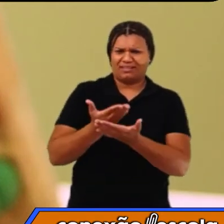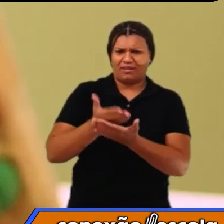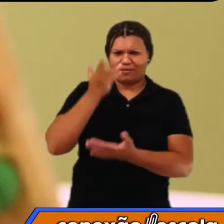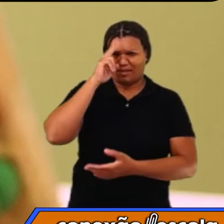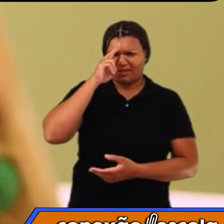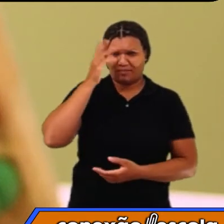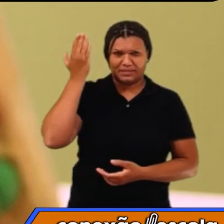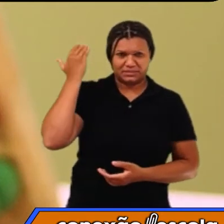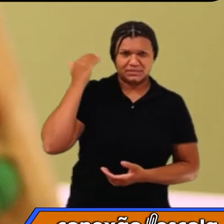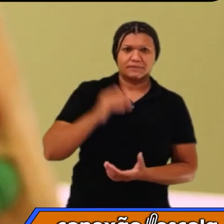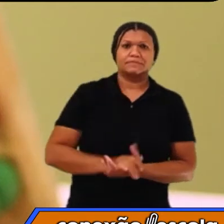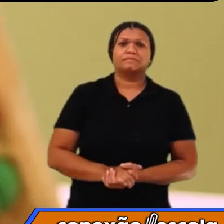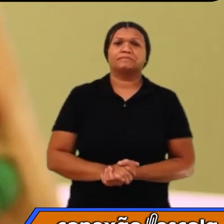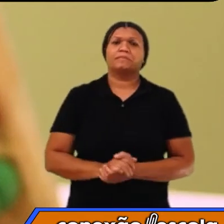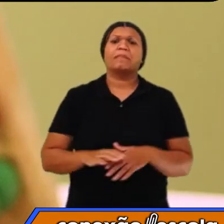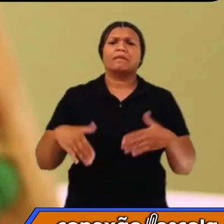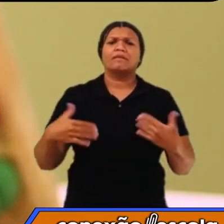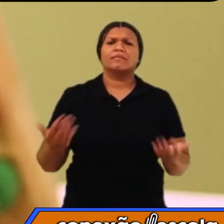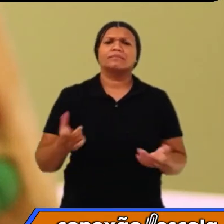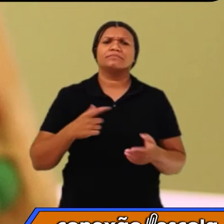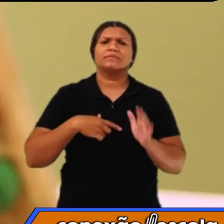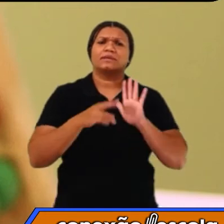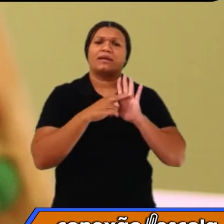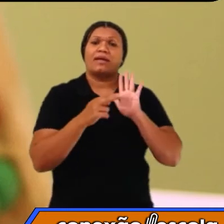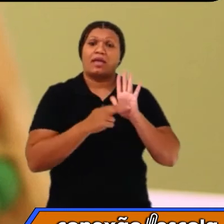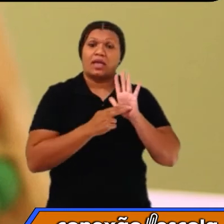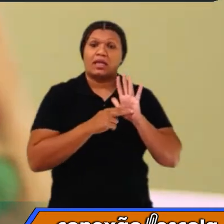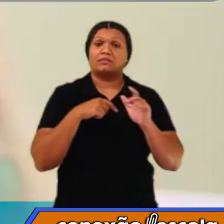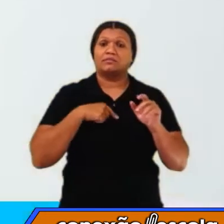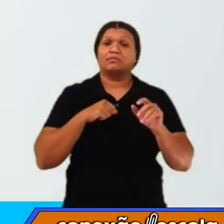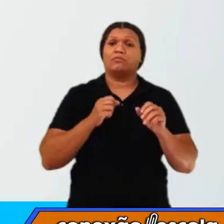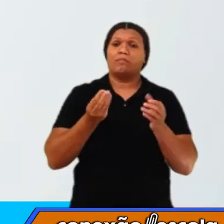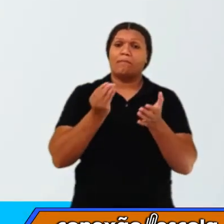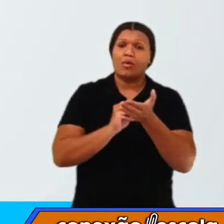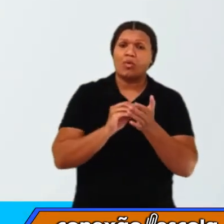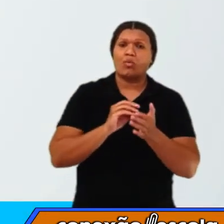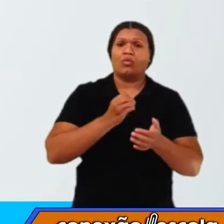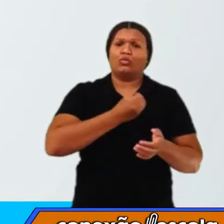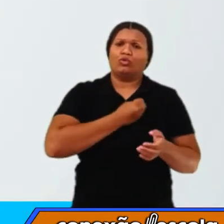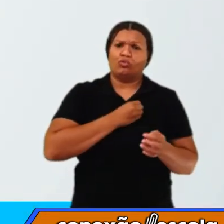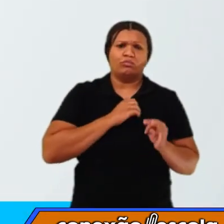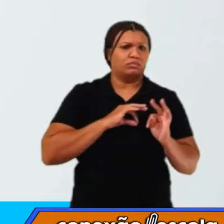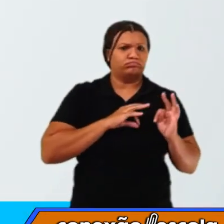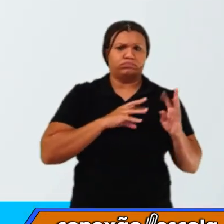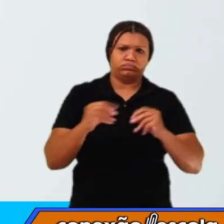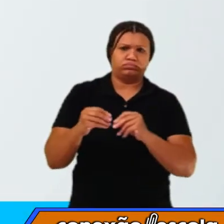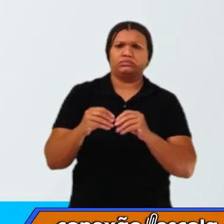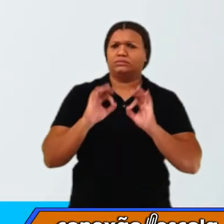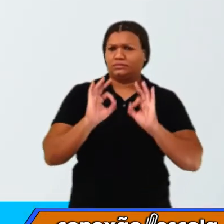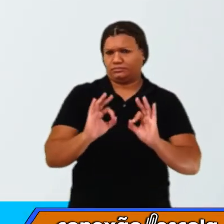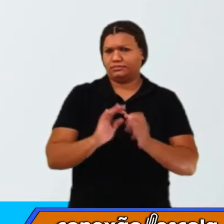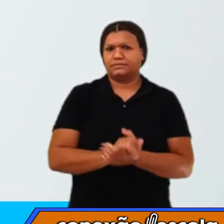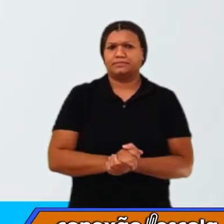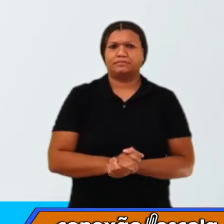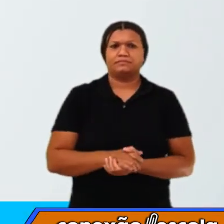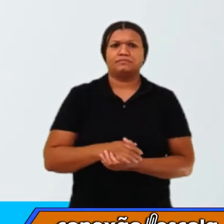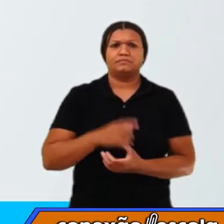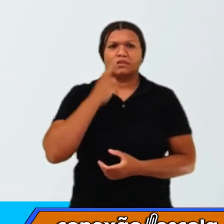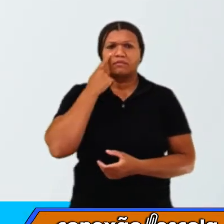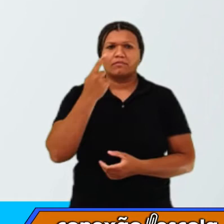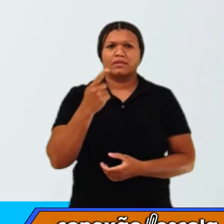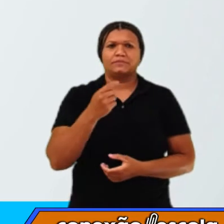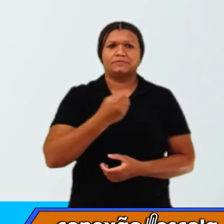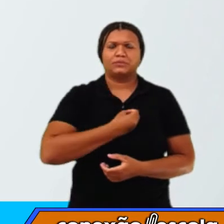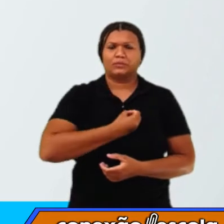da aula passada Vamos fazer uma redondamente tem uma regra pra gente arredondar eu vou arredondar esse número bem aqui ó aqui tá bom